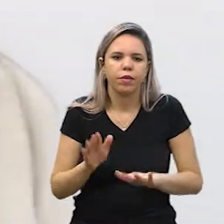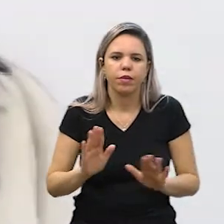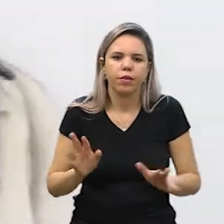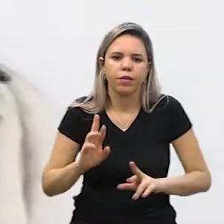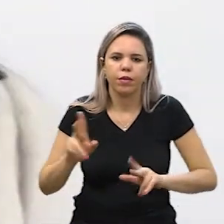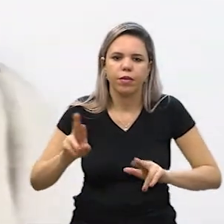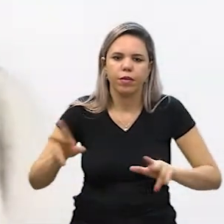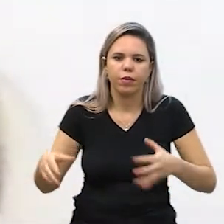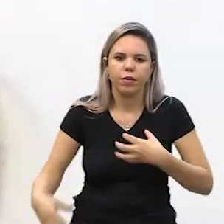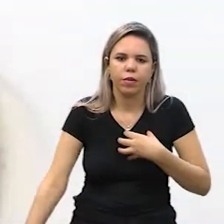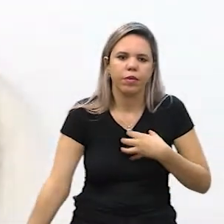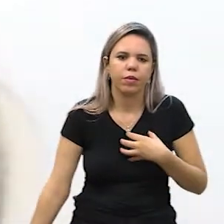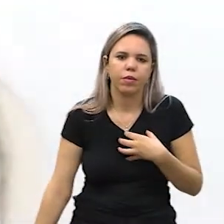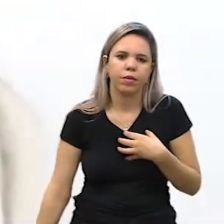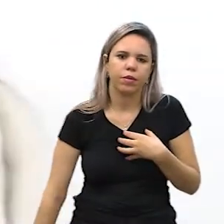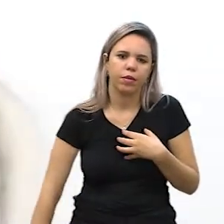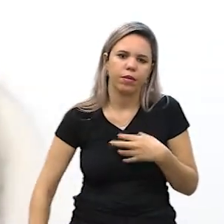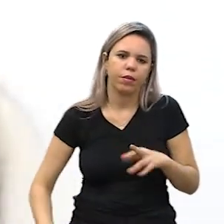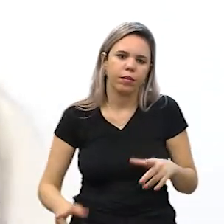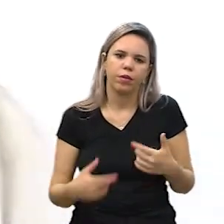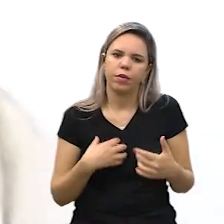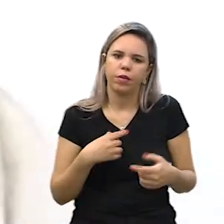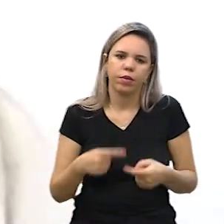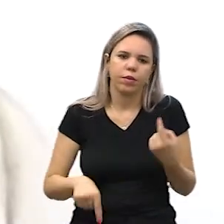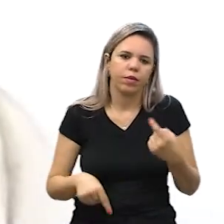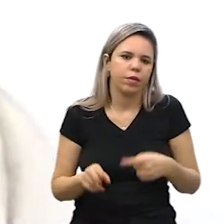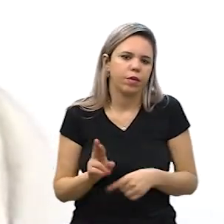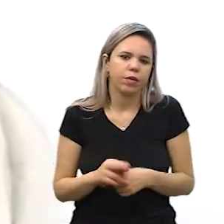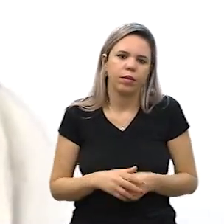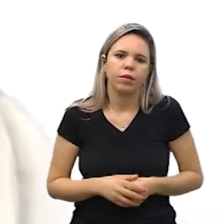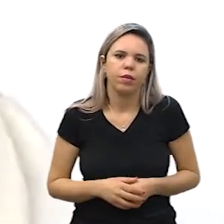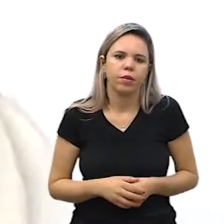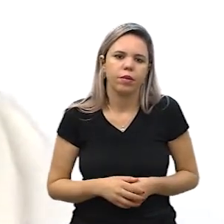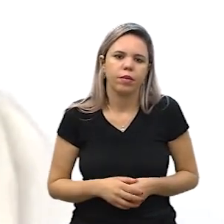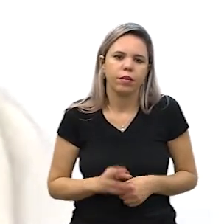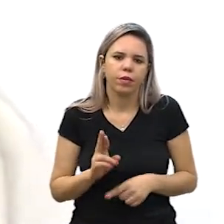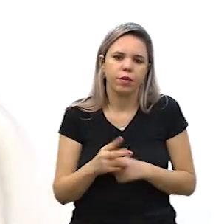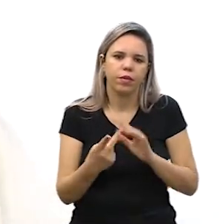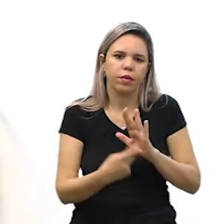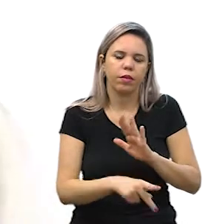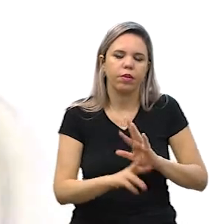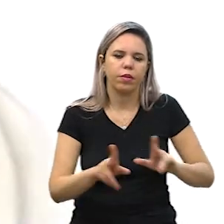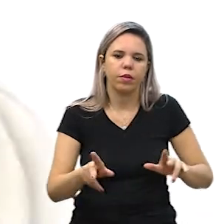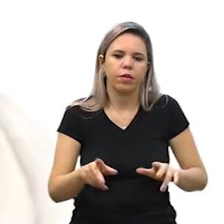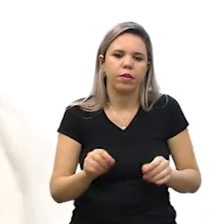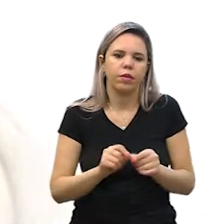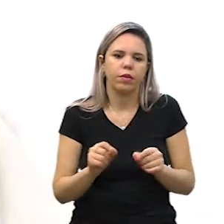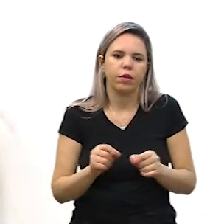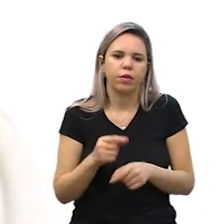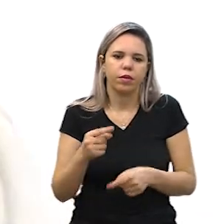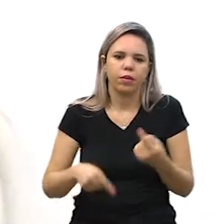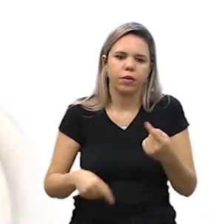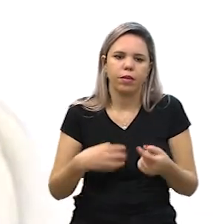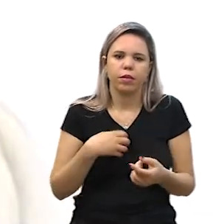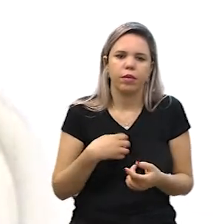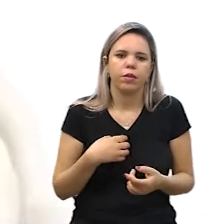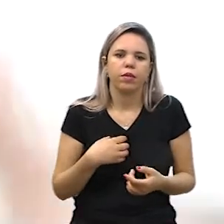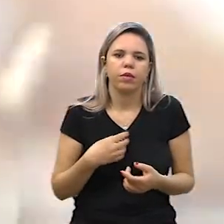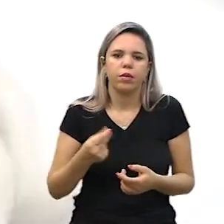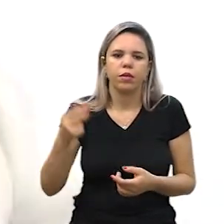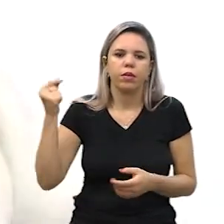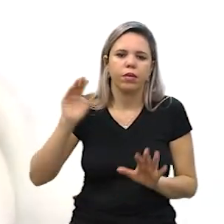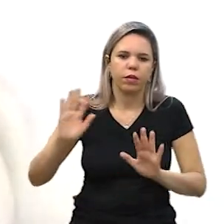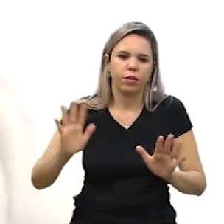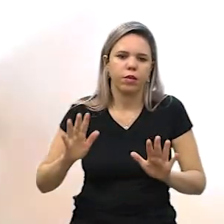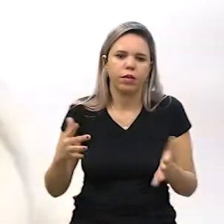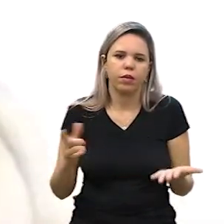Então, a criança de hoje em dia ela não tem mais essa referência. A referência dela é outra, não faz sentido para ela. Né? E